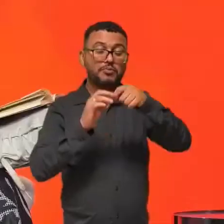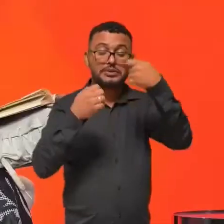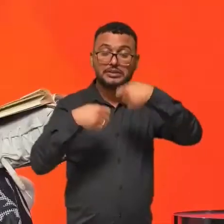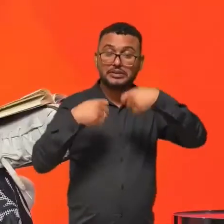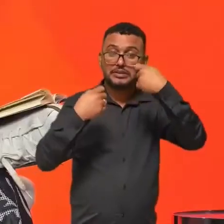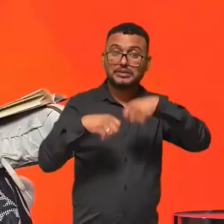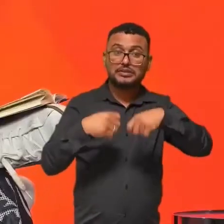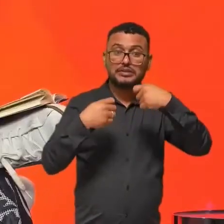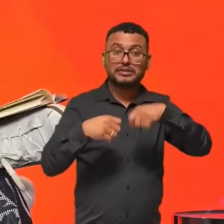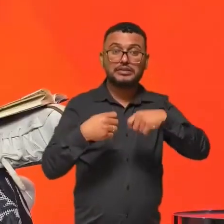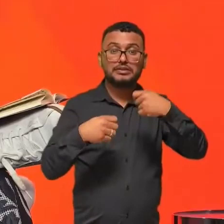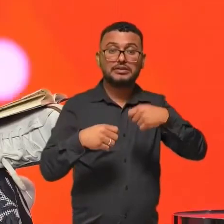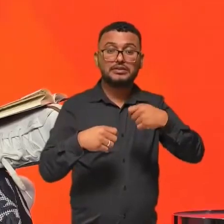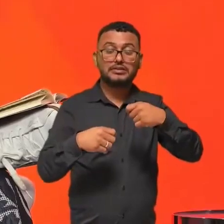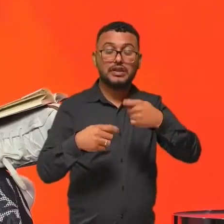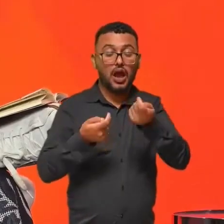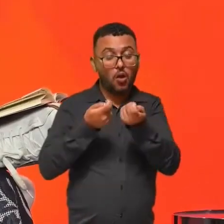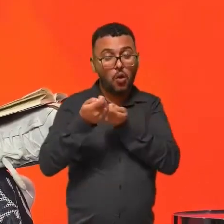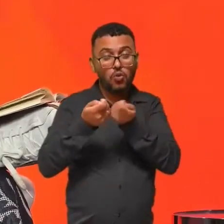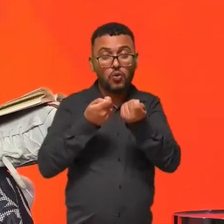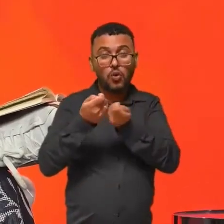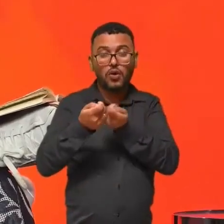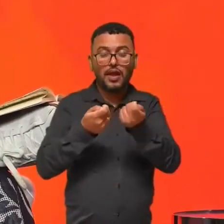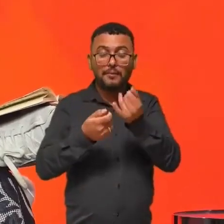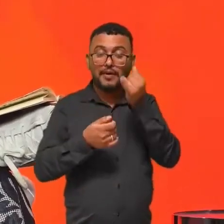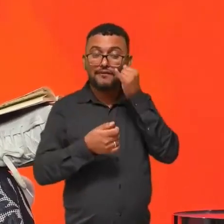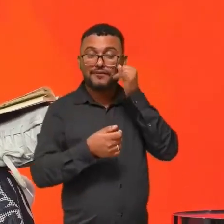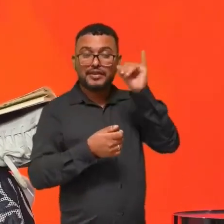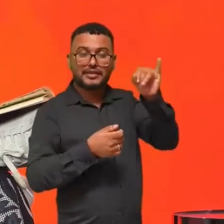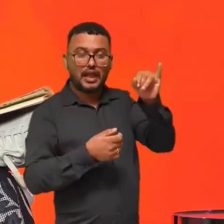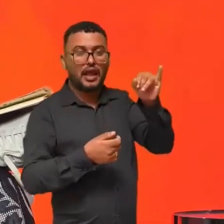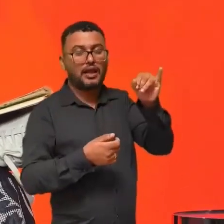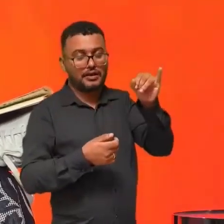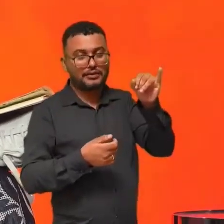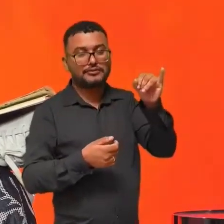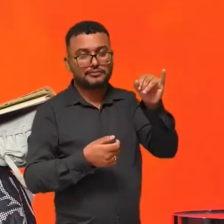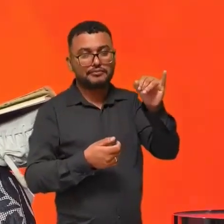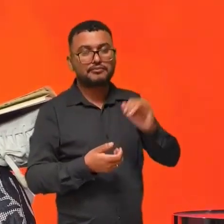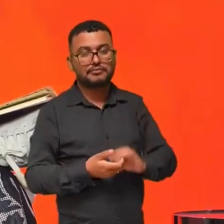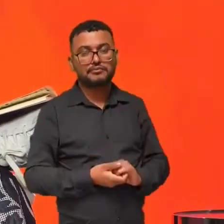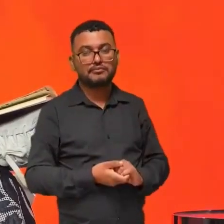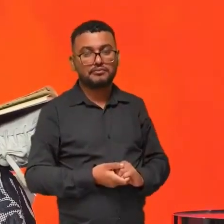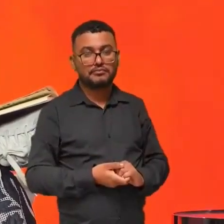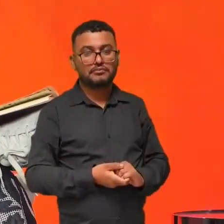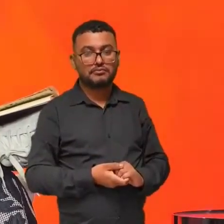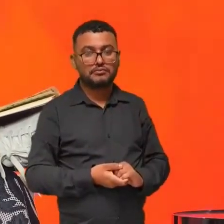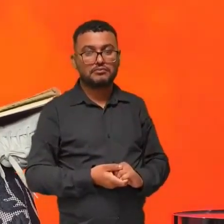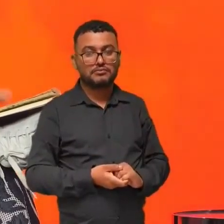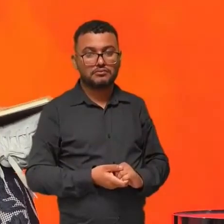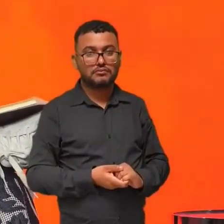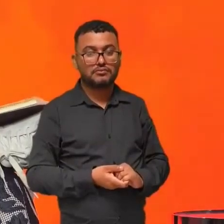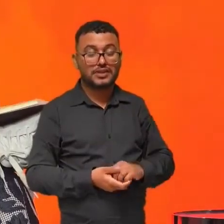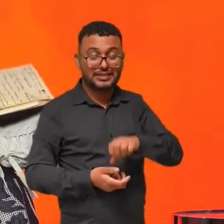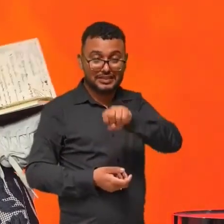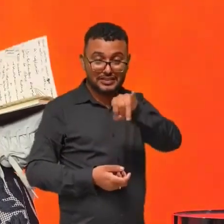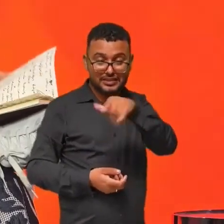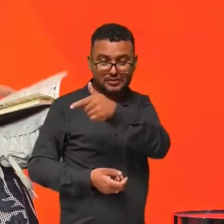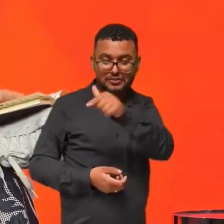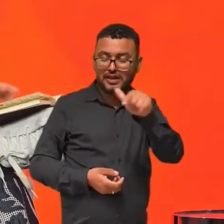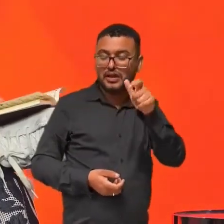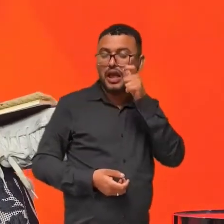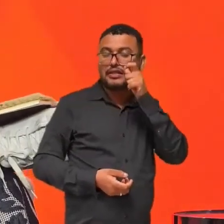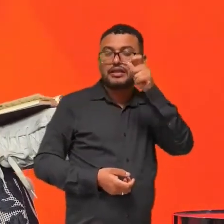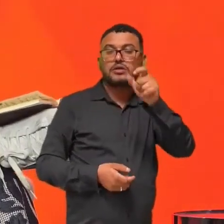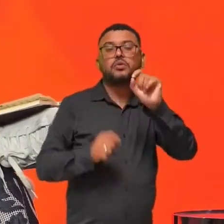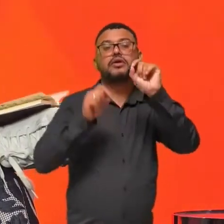controle, né, de moderação, literalmente falando, a esses veículos todos, a gente precisa muito atentar para o que podemos fazer nesse